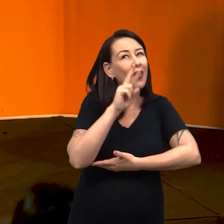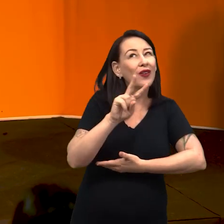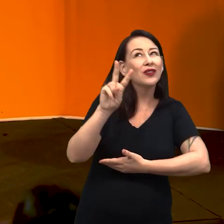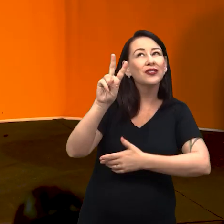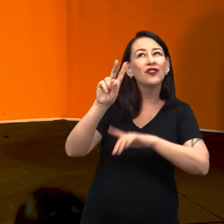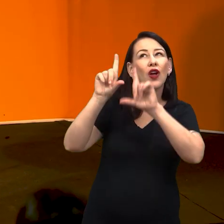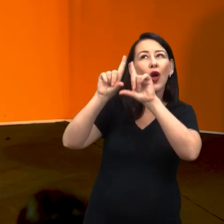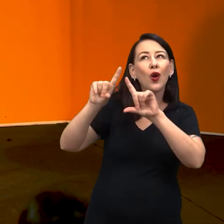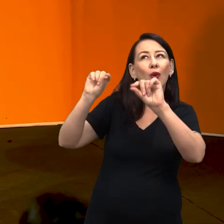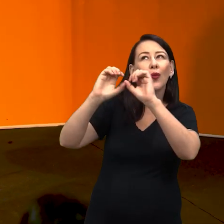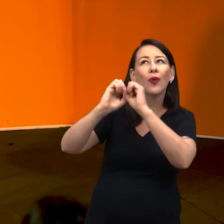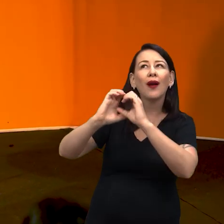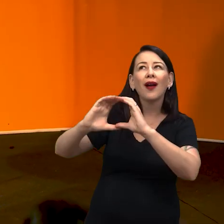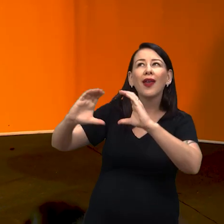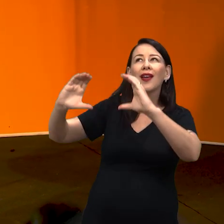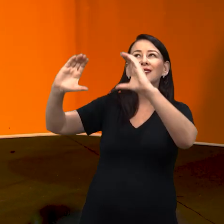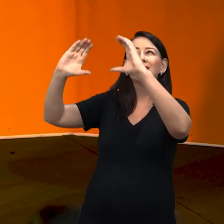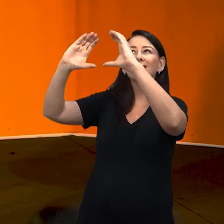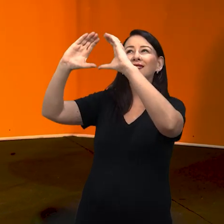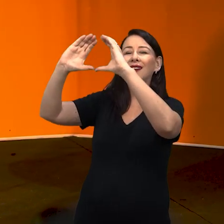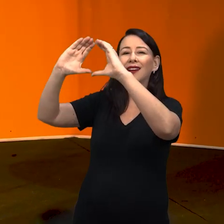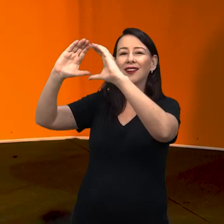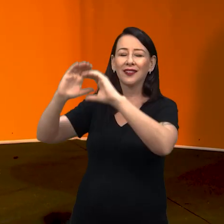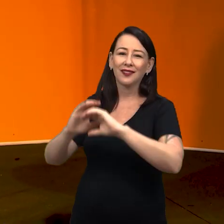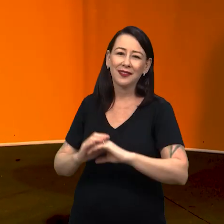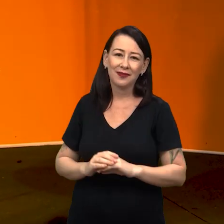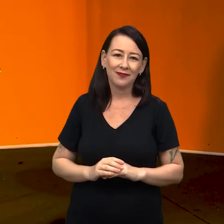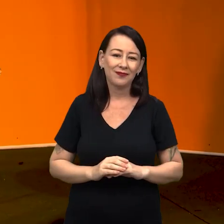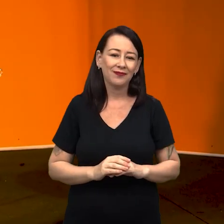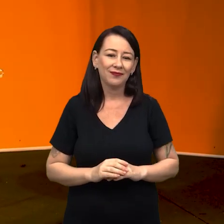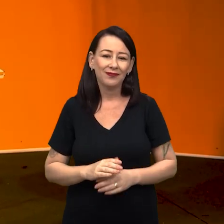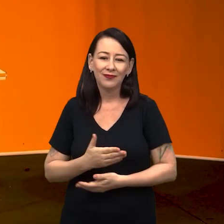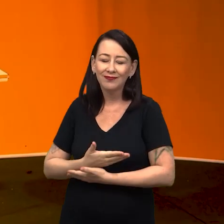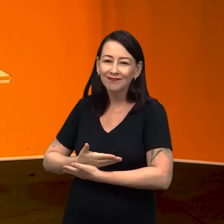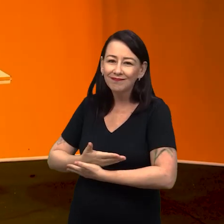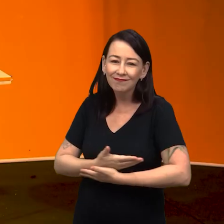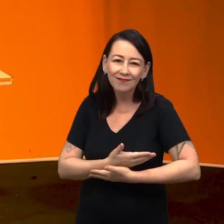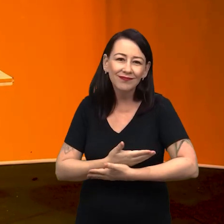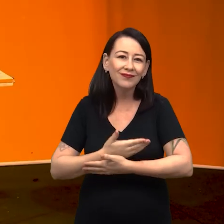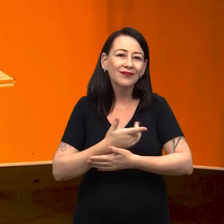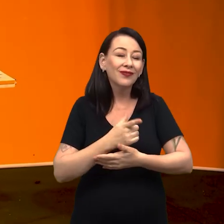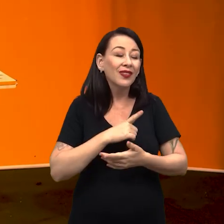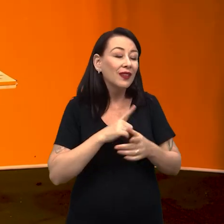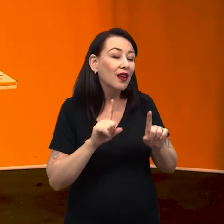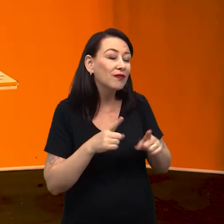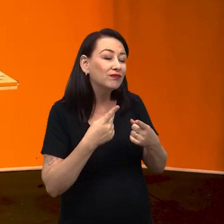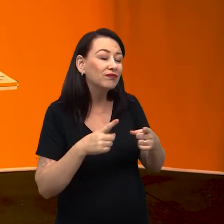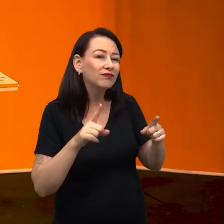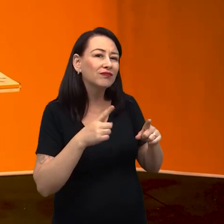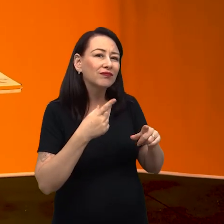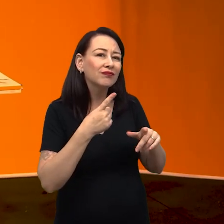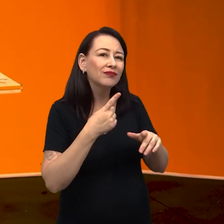lua crescer lá no ar. A roca largou